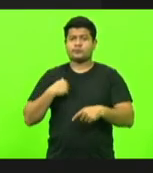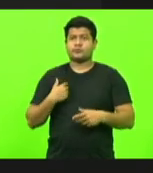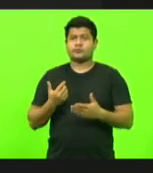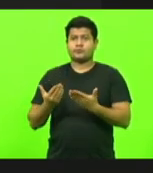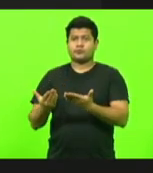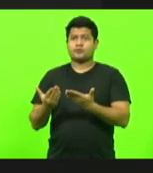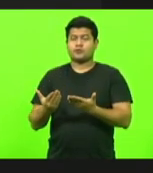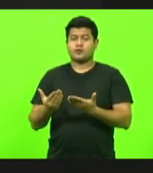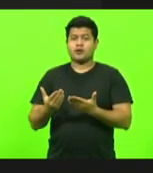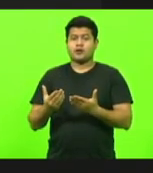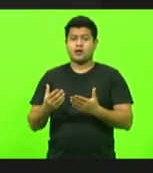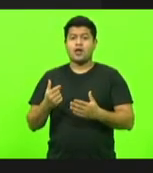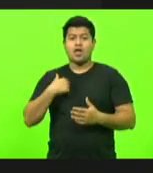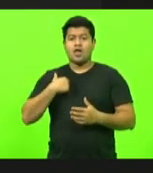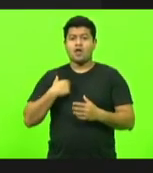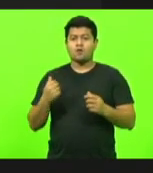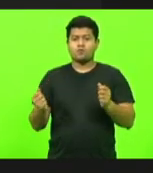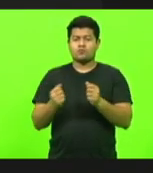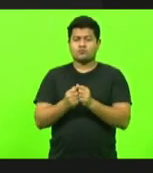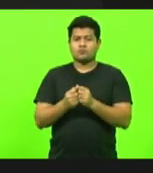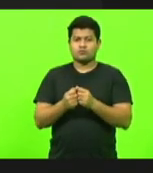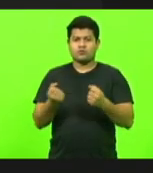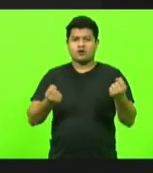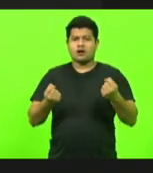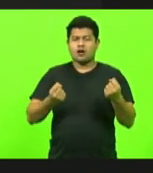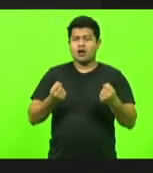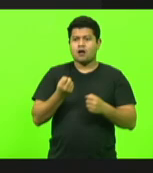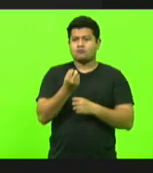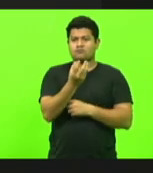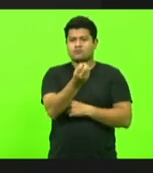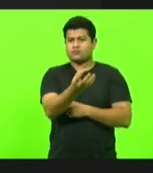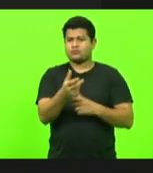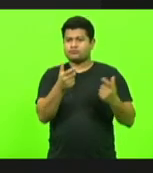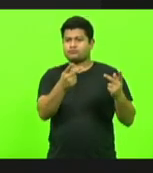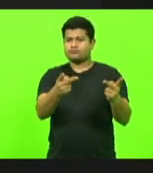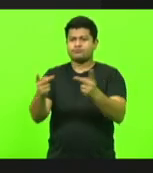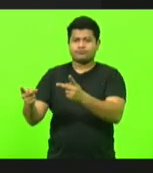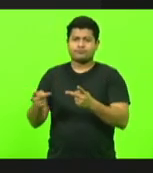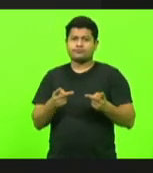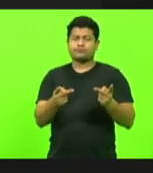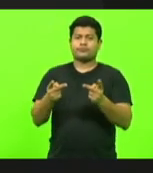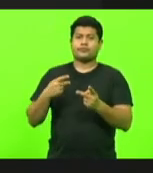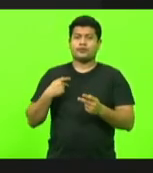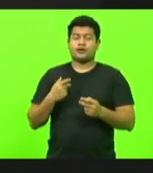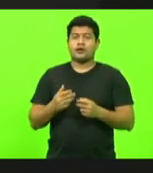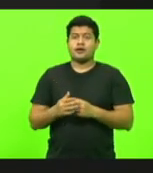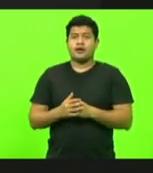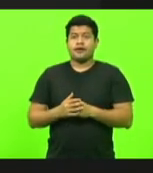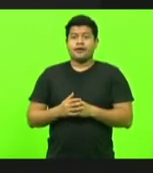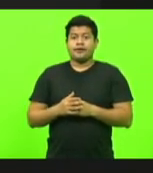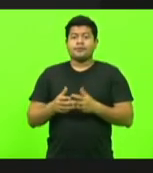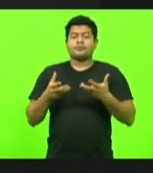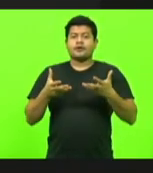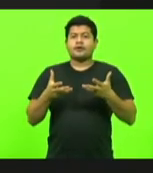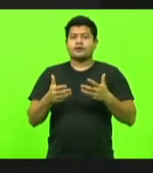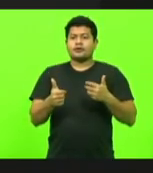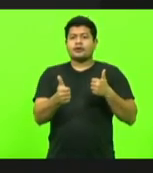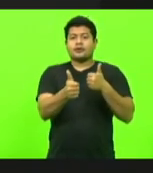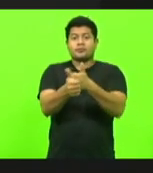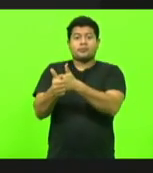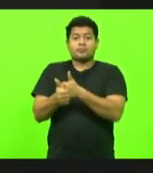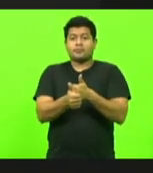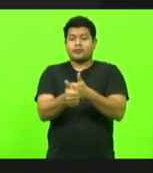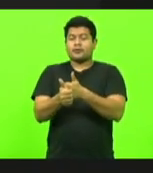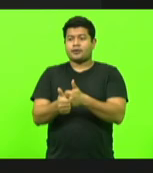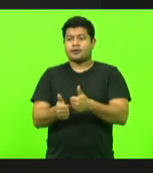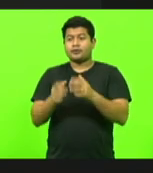gabinete móvel que montamos e viemos percorrendo o Estado, buscando levar o parlamento, né, a nossa casa, para pertinho do povo, ouvindo as